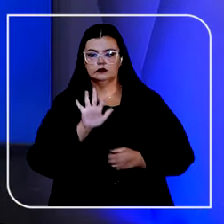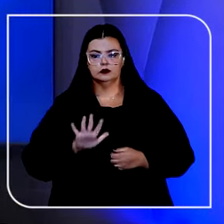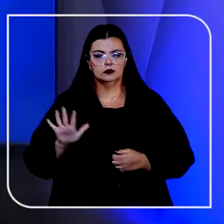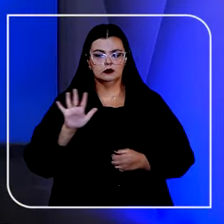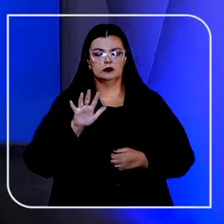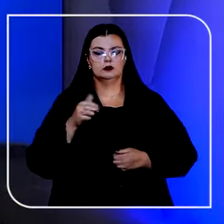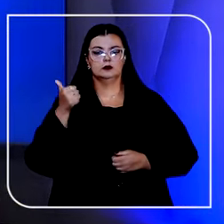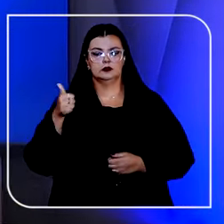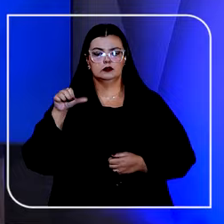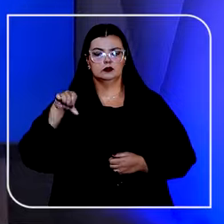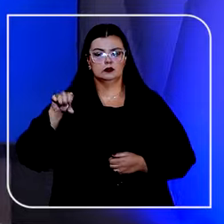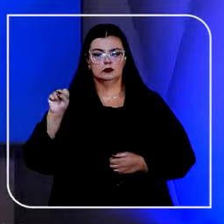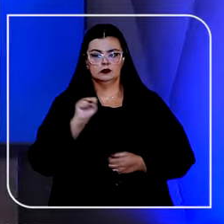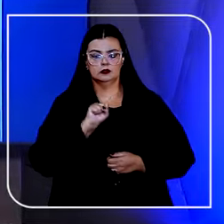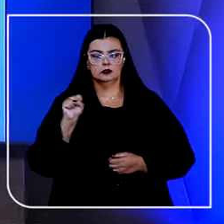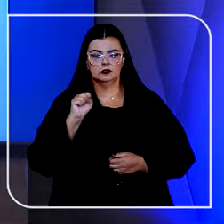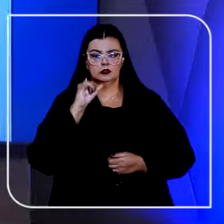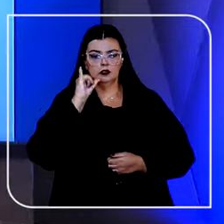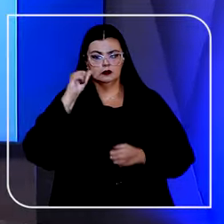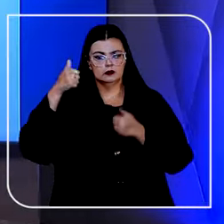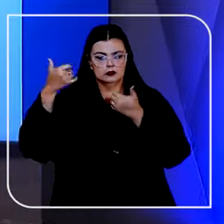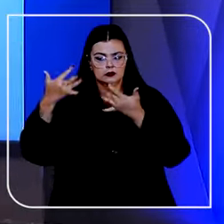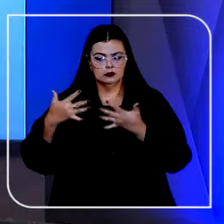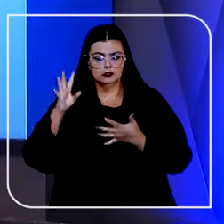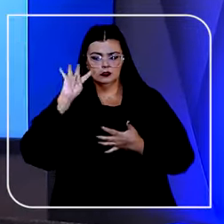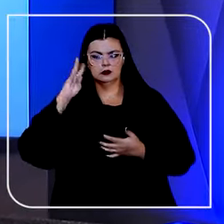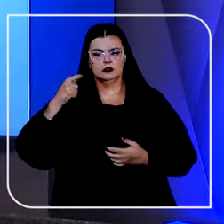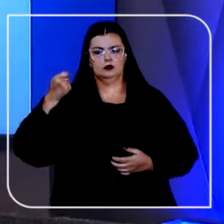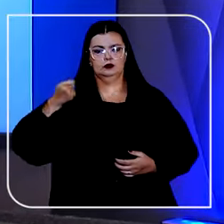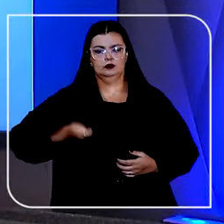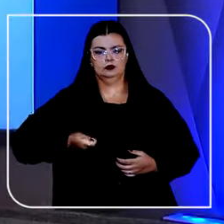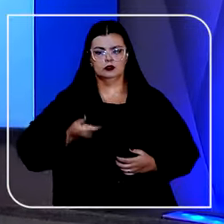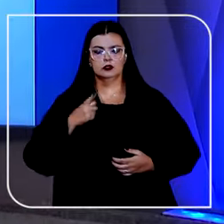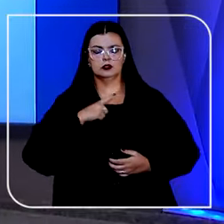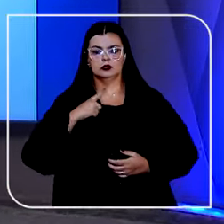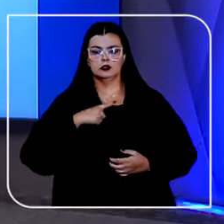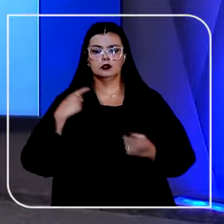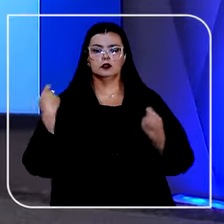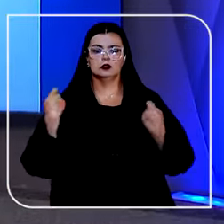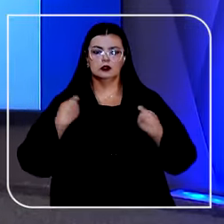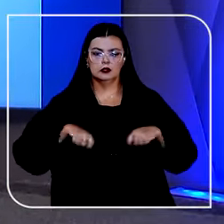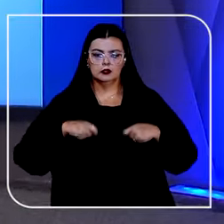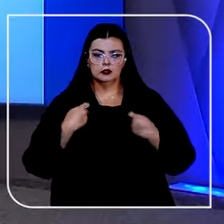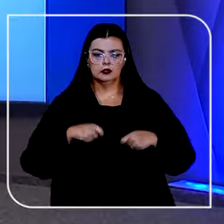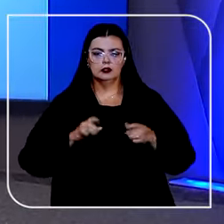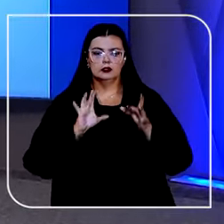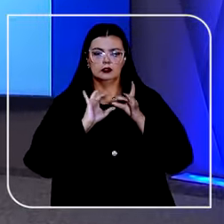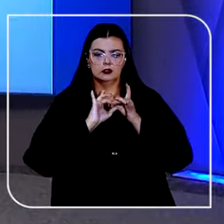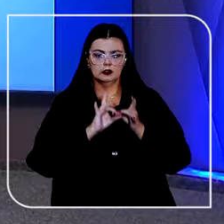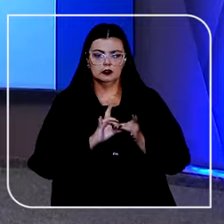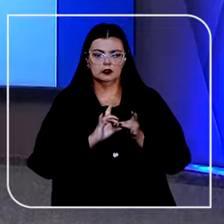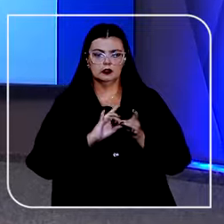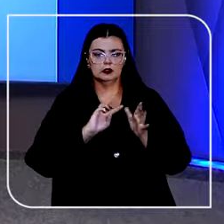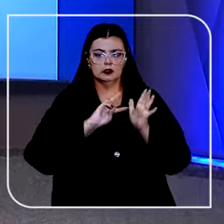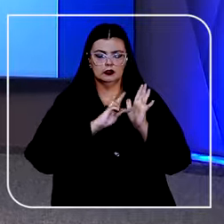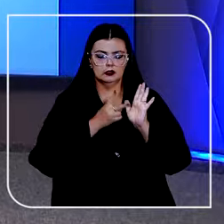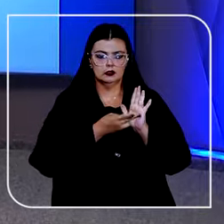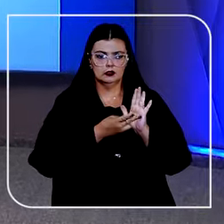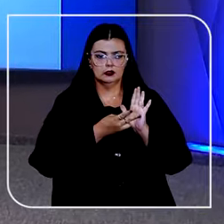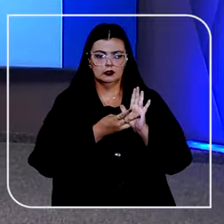de 1988 estabelece que toda decisão judicial deve ser devidamente